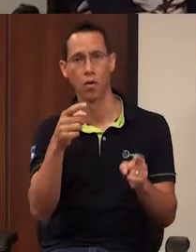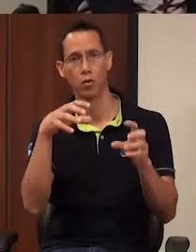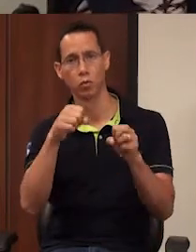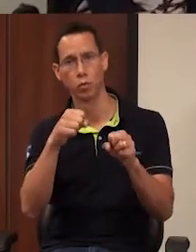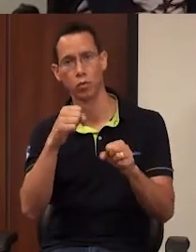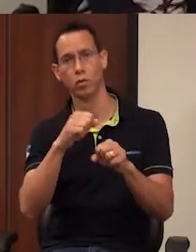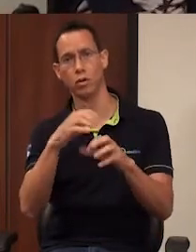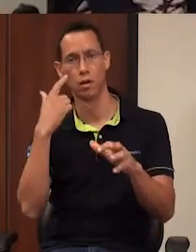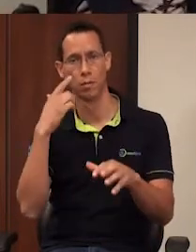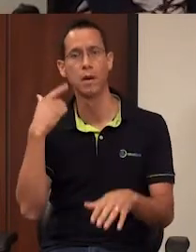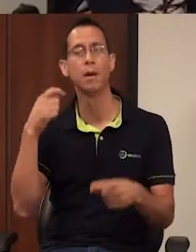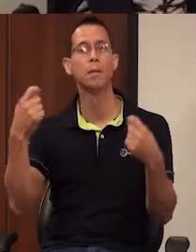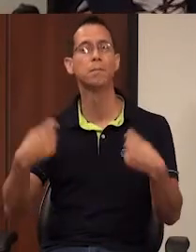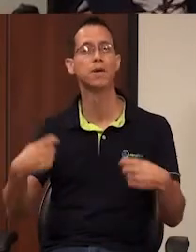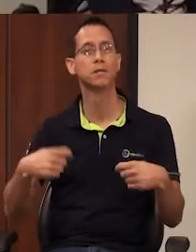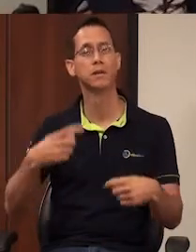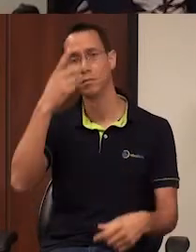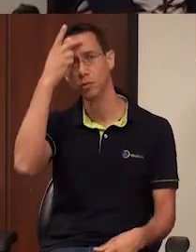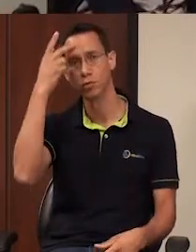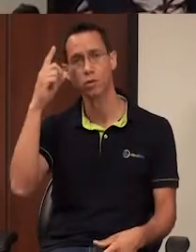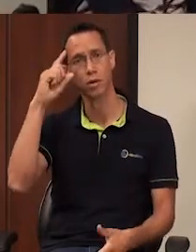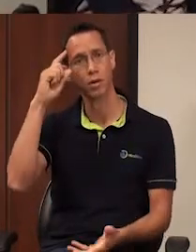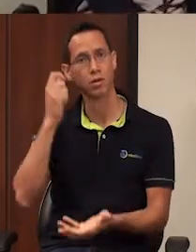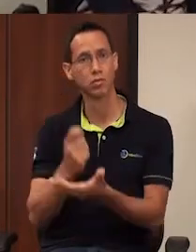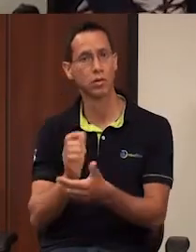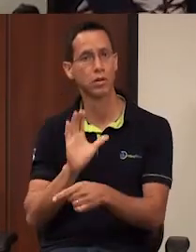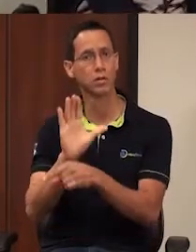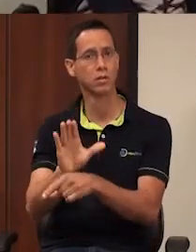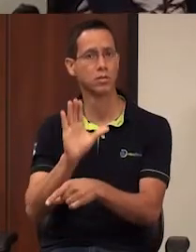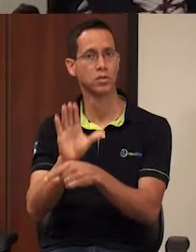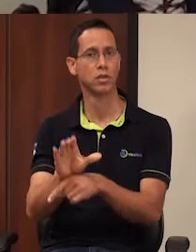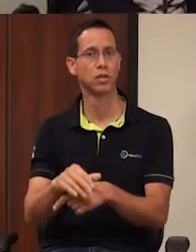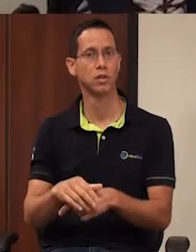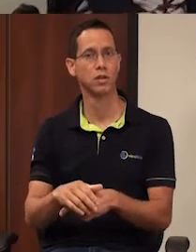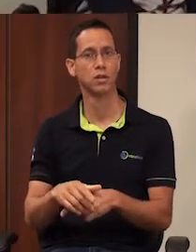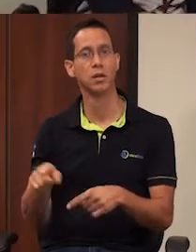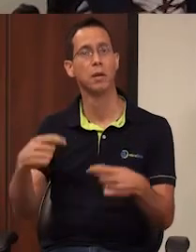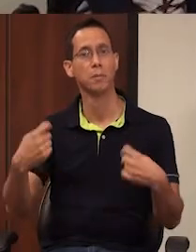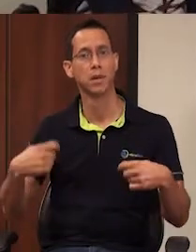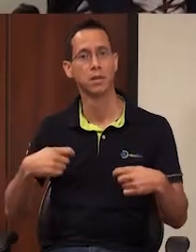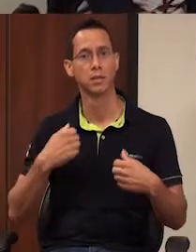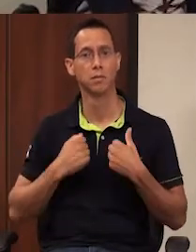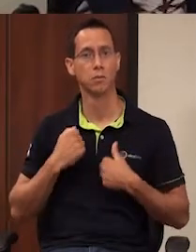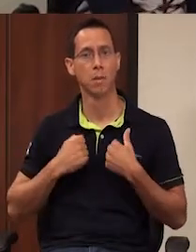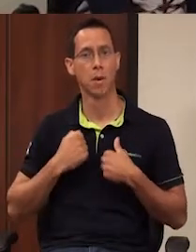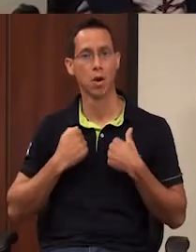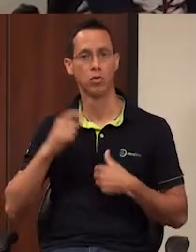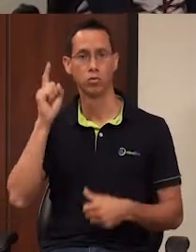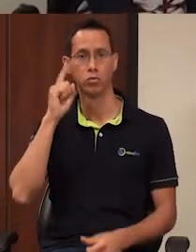escuro. Mas ele precisa de alguém que defina para ele que ele tem que tomar banho diariamente,